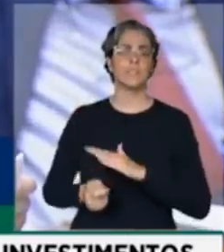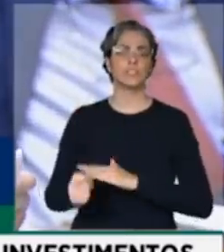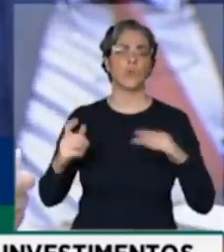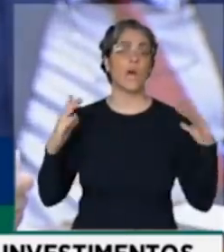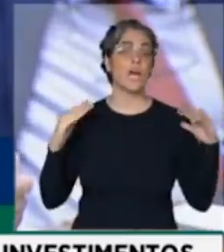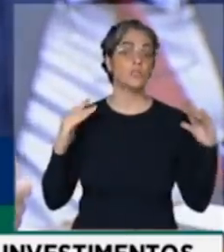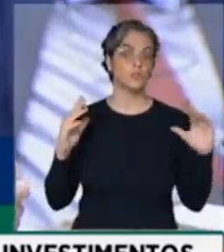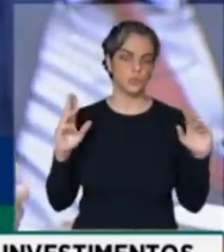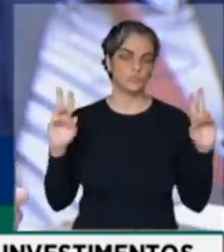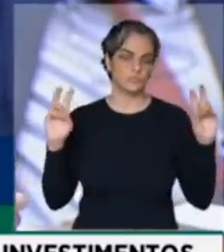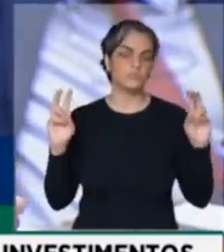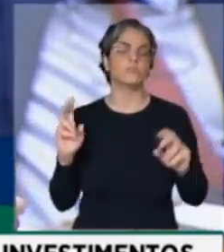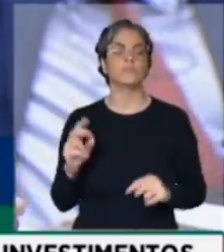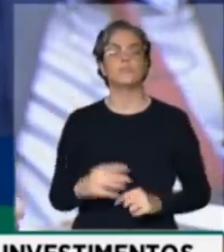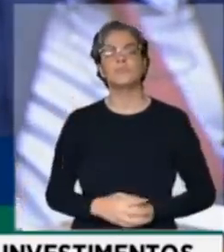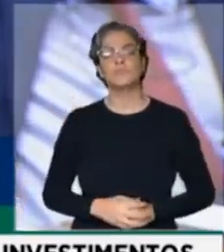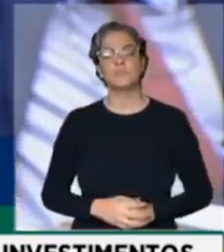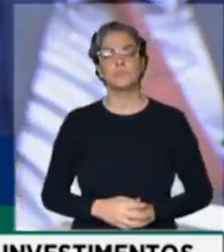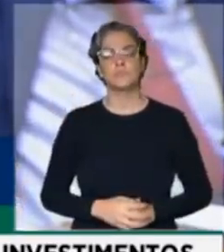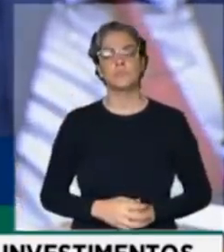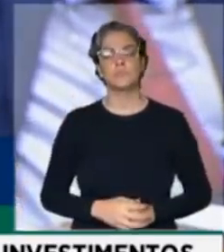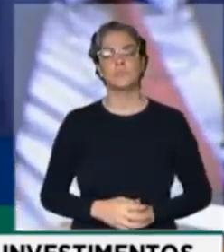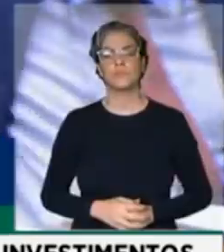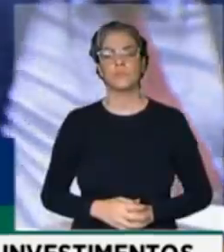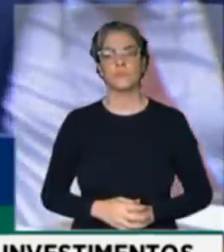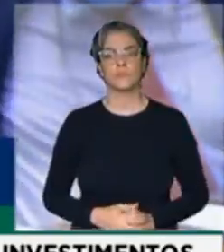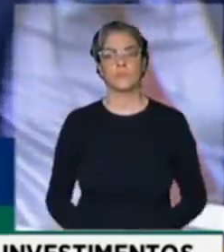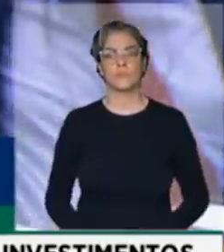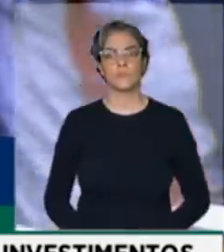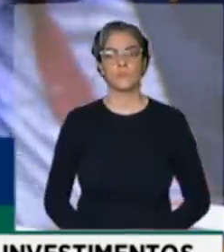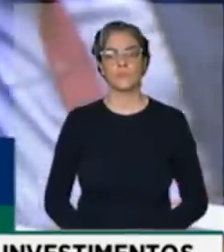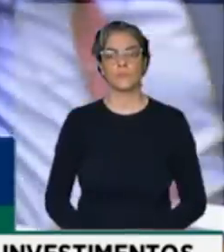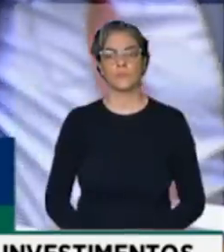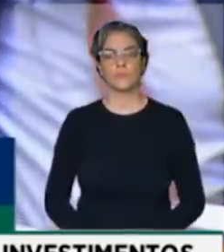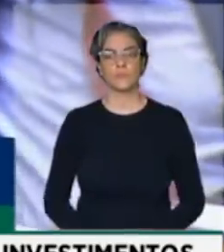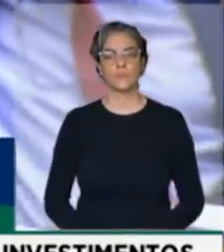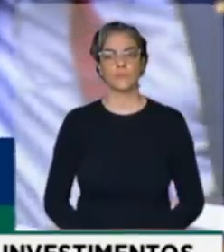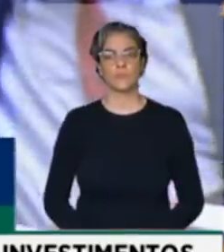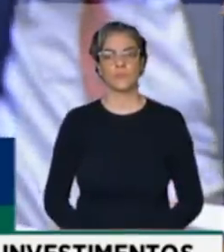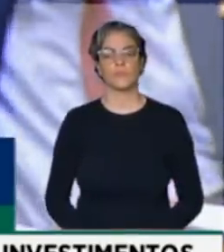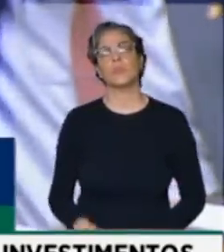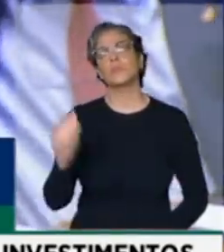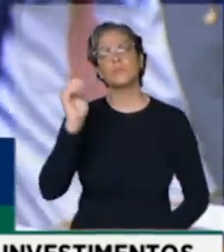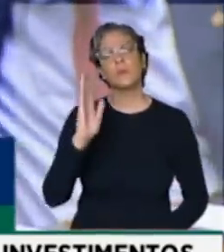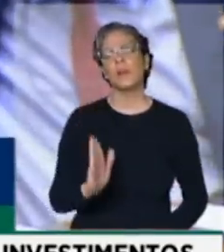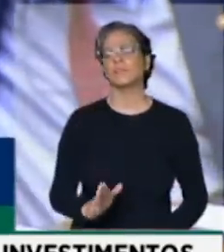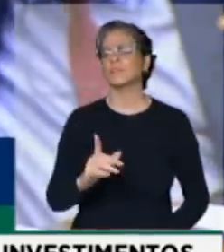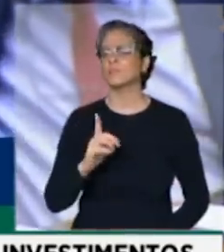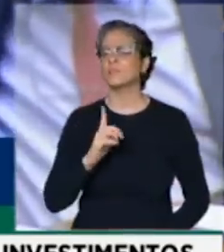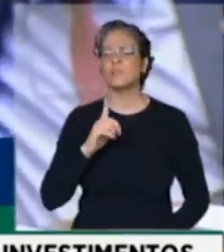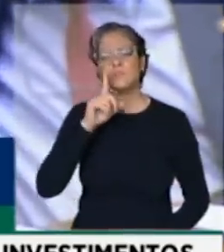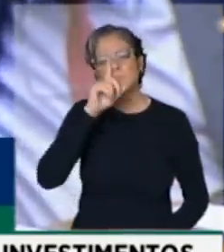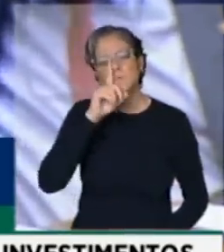desses ônus, né? Mais do que isso, né? No Brasil, como já foi colocado aqui, a chance de uma empresa falir é muito alta, né? Em